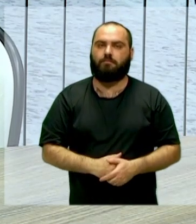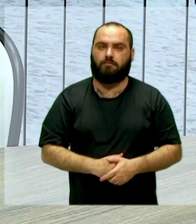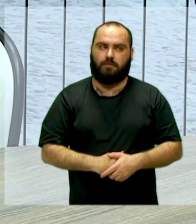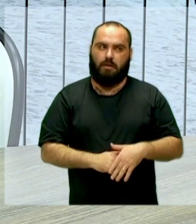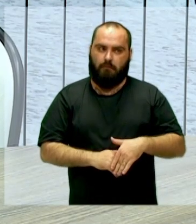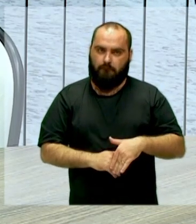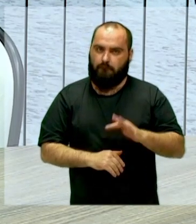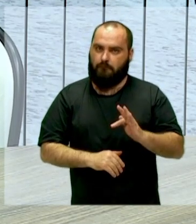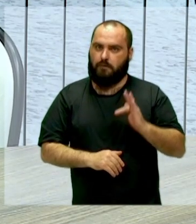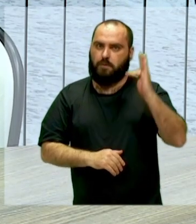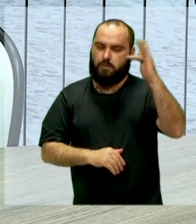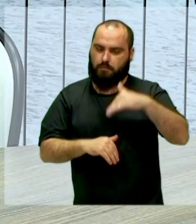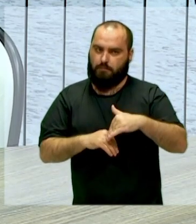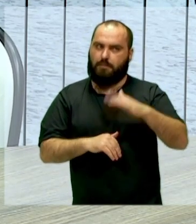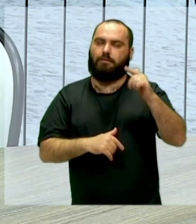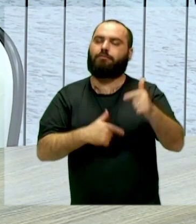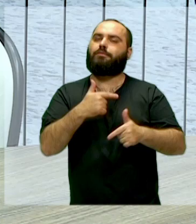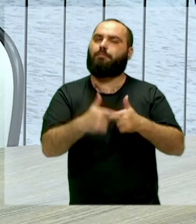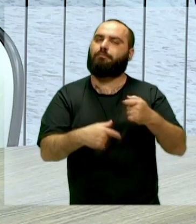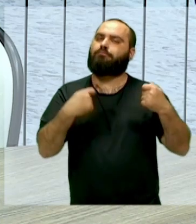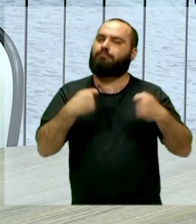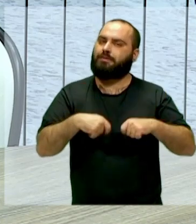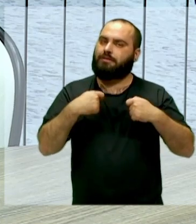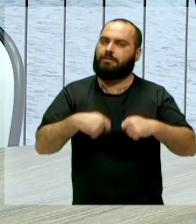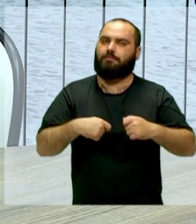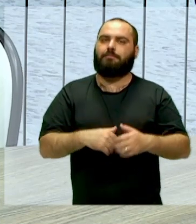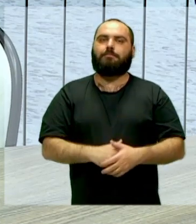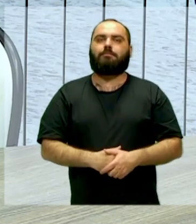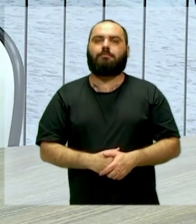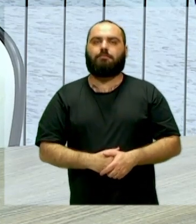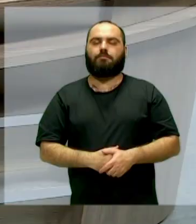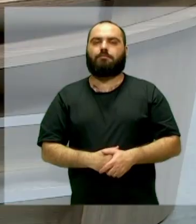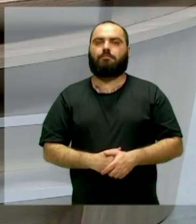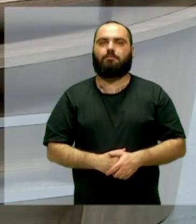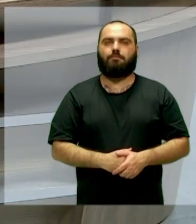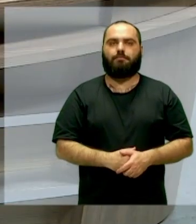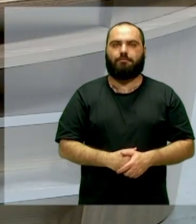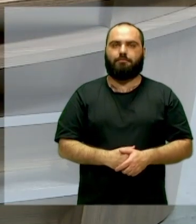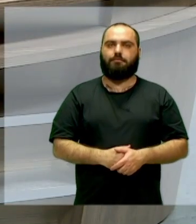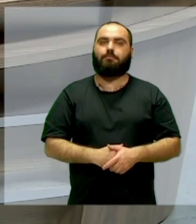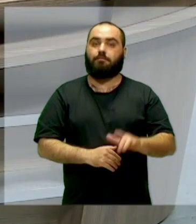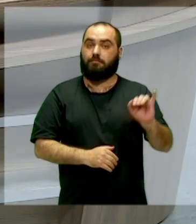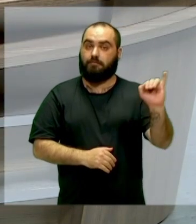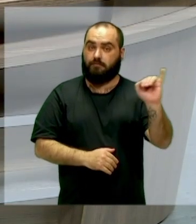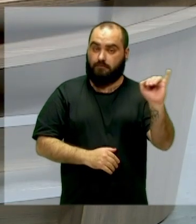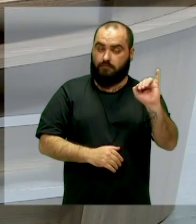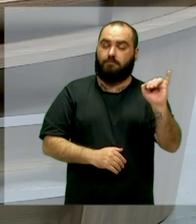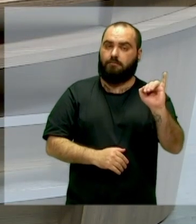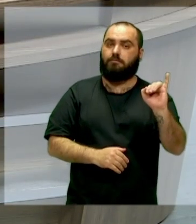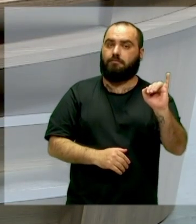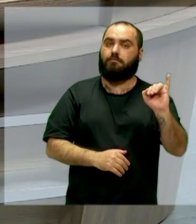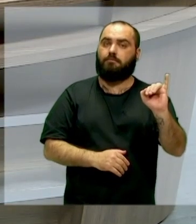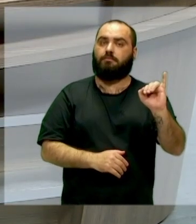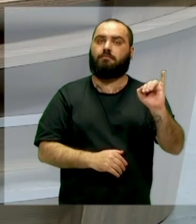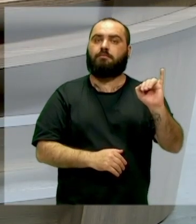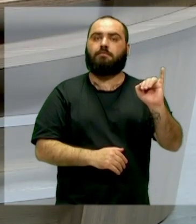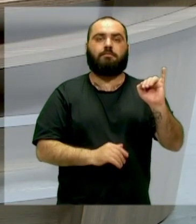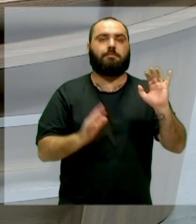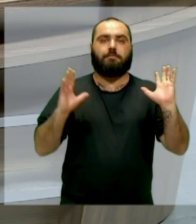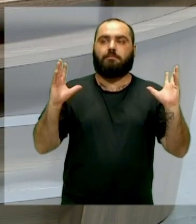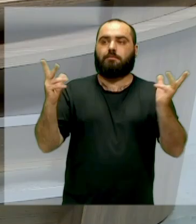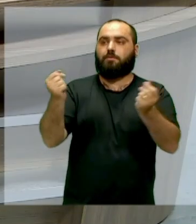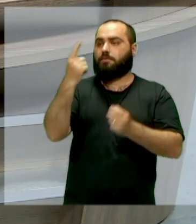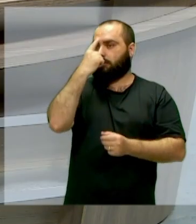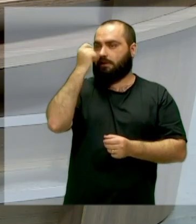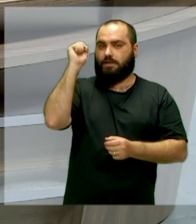feito né a gente tem aí Alguns eu eu geograficamente Itajaí é muito peculiar né a gente recebe Todo o